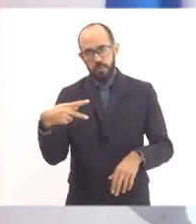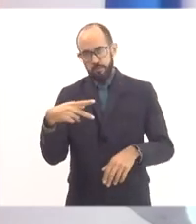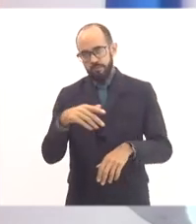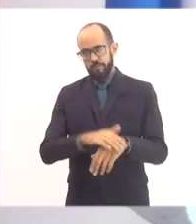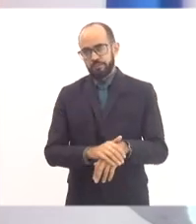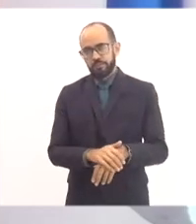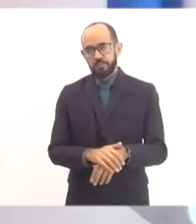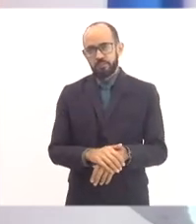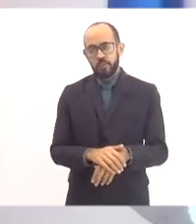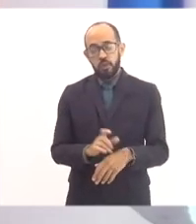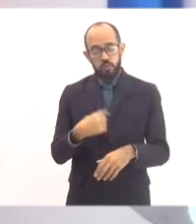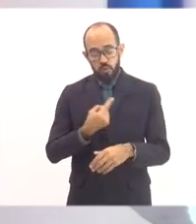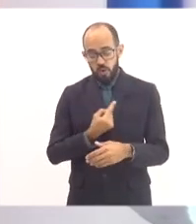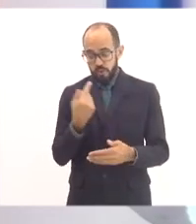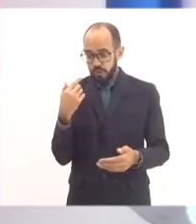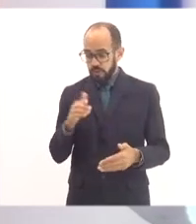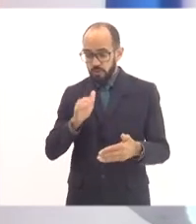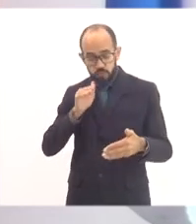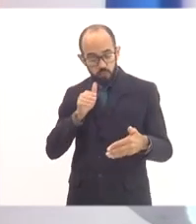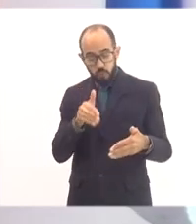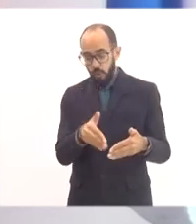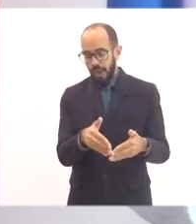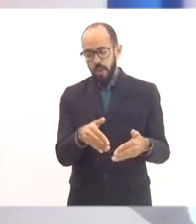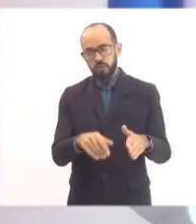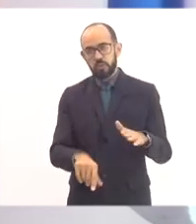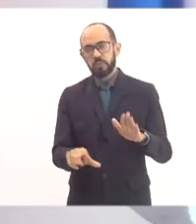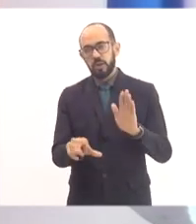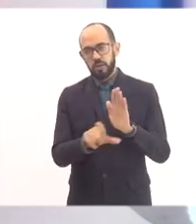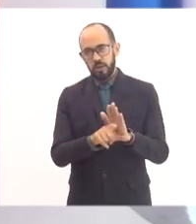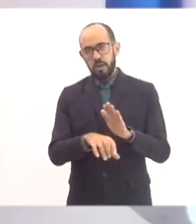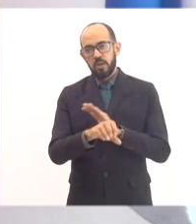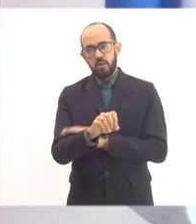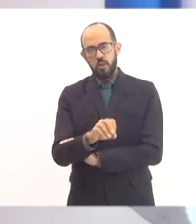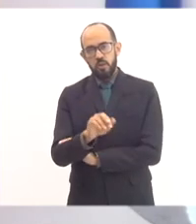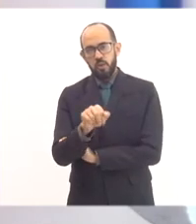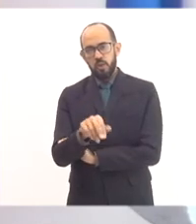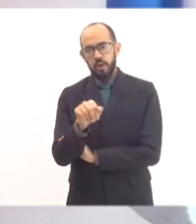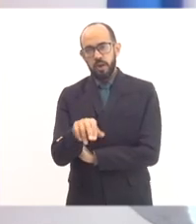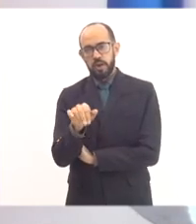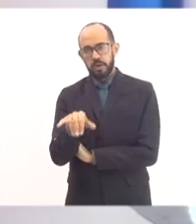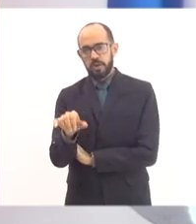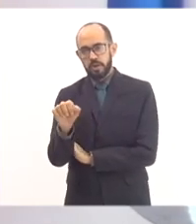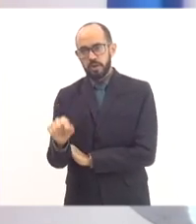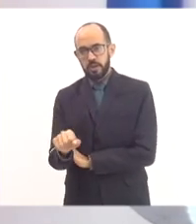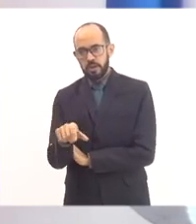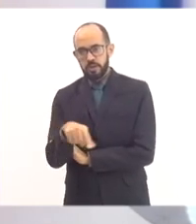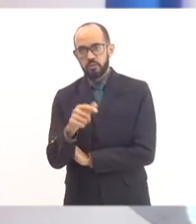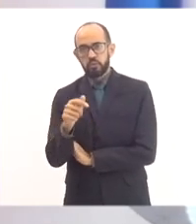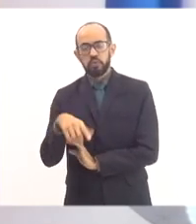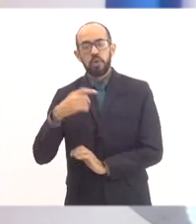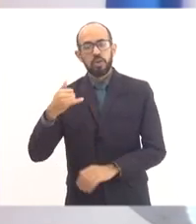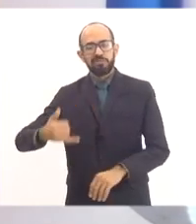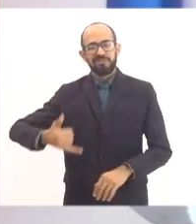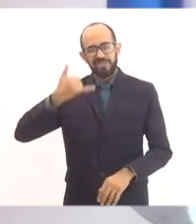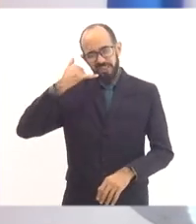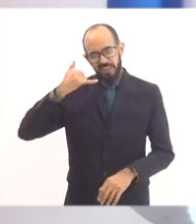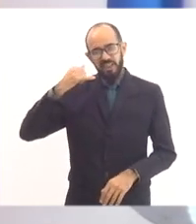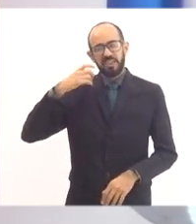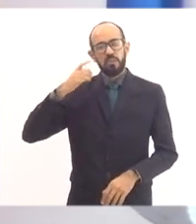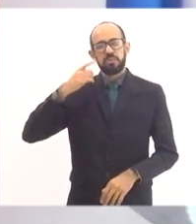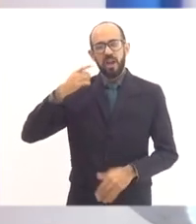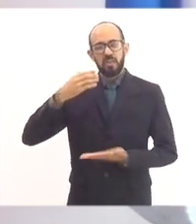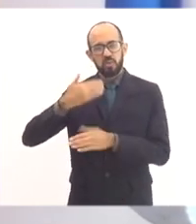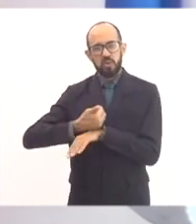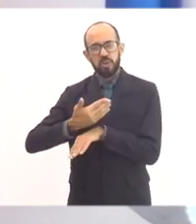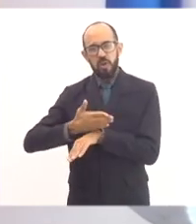de fato, debruçado na questão da lei orgânica. Estou recebendo aqui ligação de outros deputados que estão fazendo a pauta, a gente está fechando o texto. Tanto